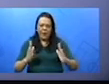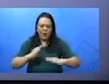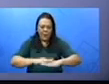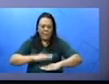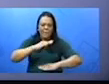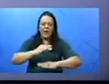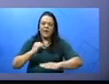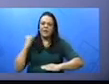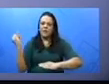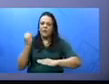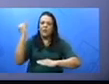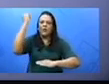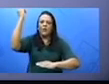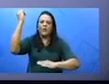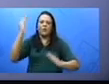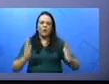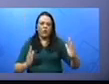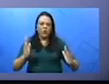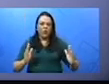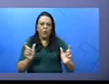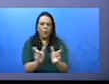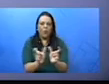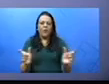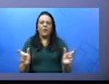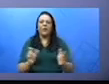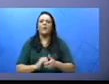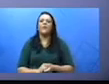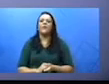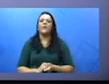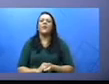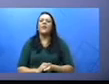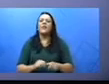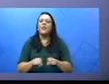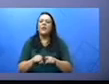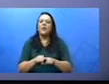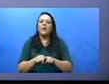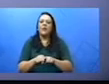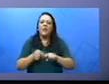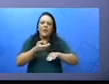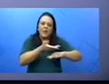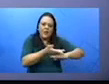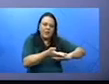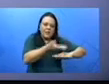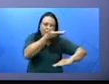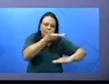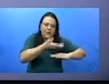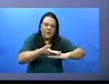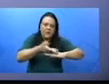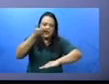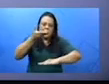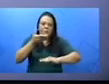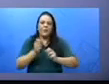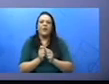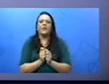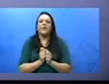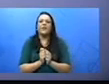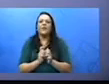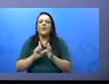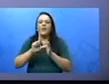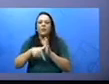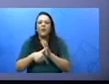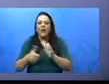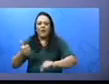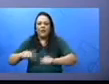cada parágrafo. Eu vou até sugerir que vocês separem os parágrafos e façam a leitura baseadas em cada